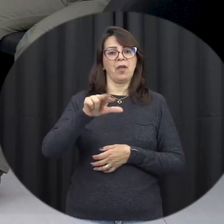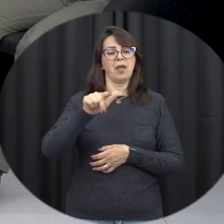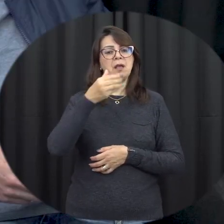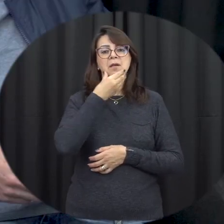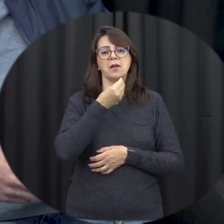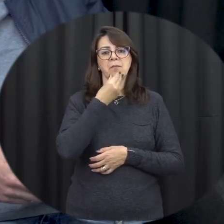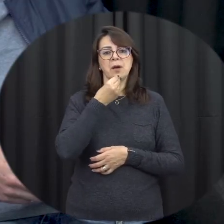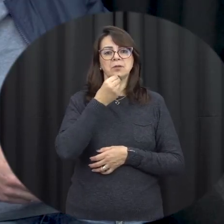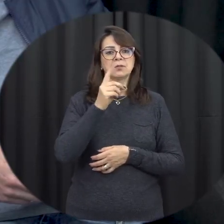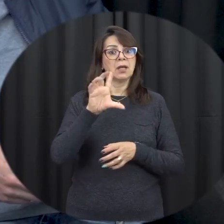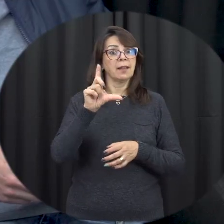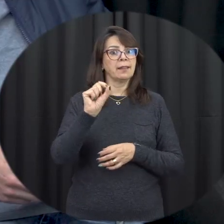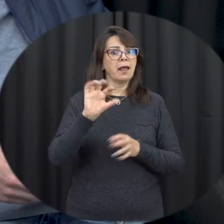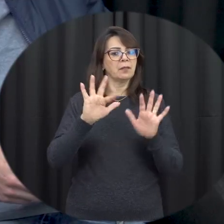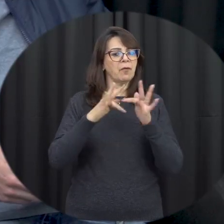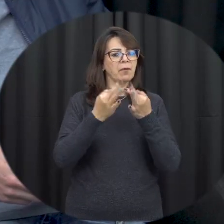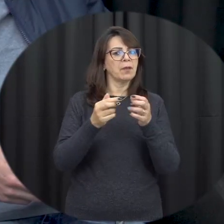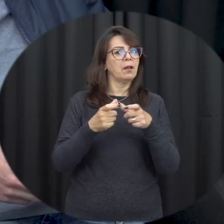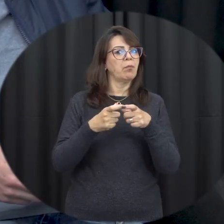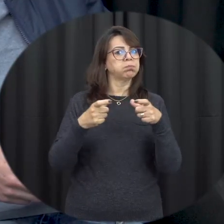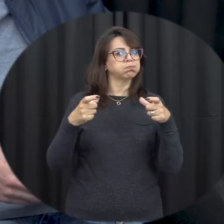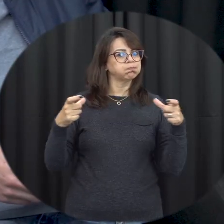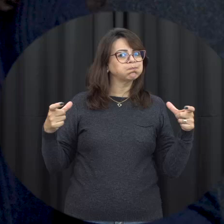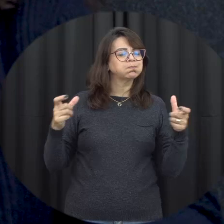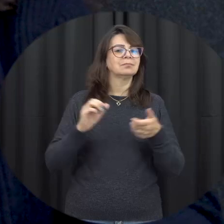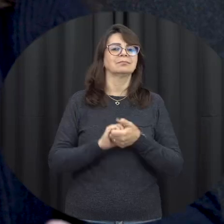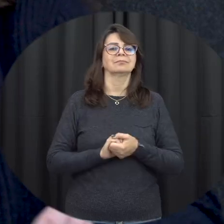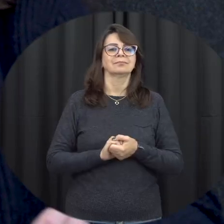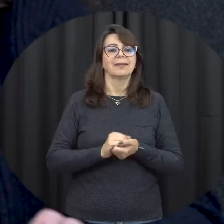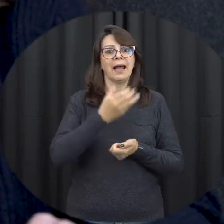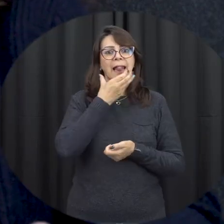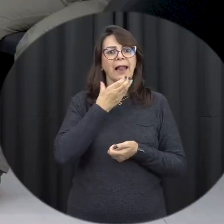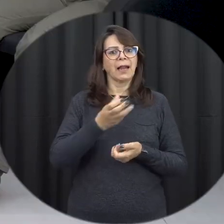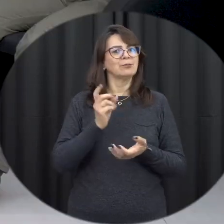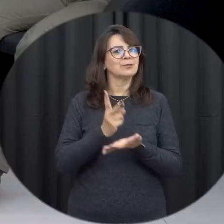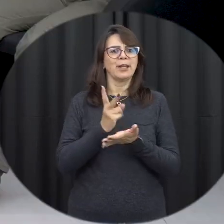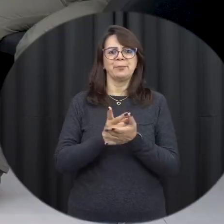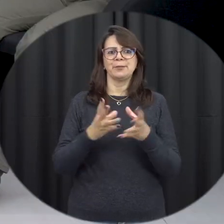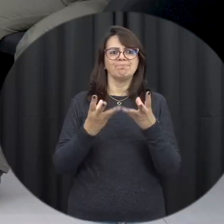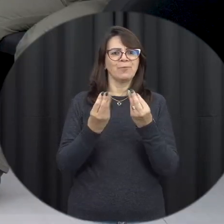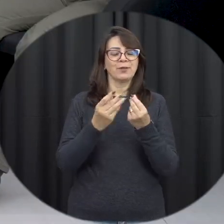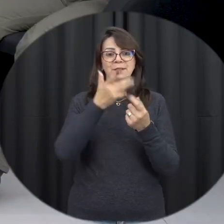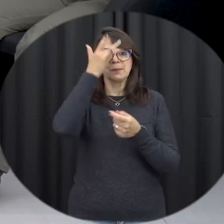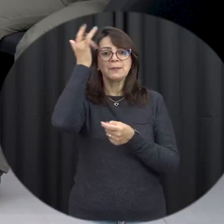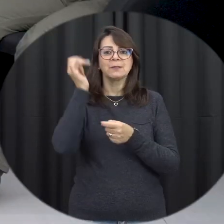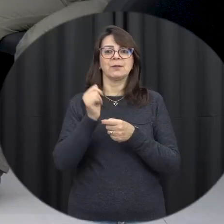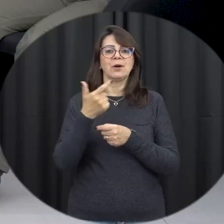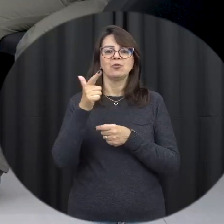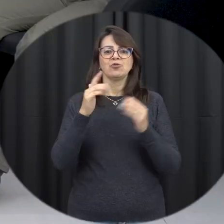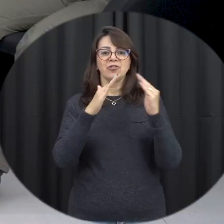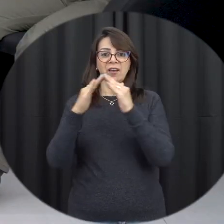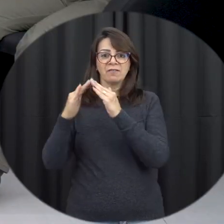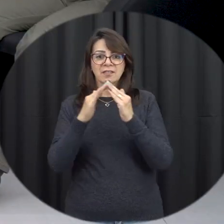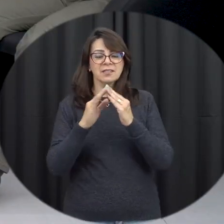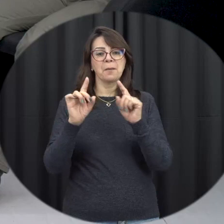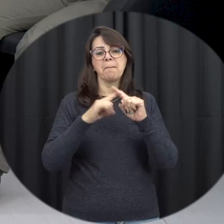irmãos, somos 10, uma família bem numerosa. O Natal é cheio, então, né? Não precisava dos vizinhos, não